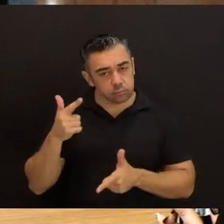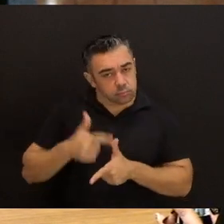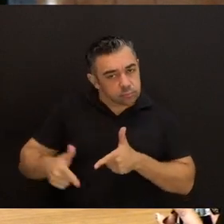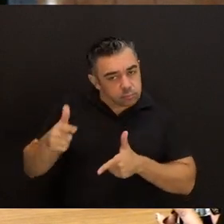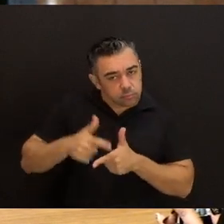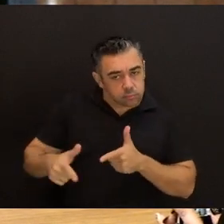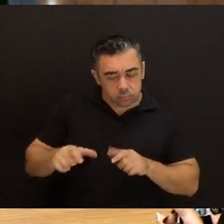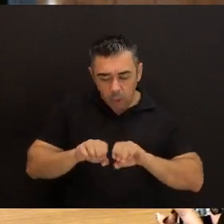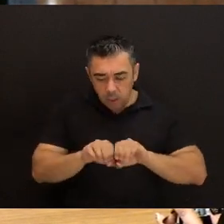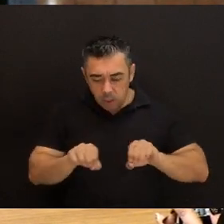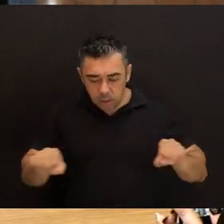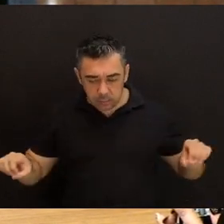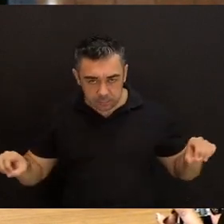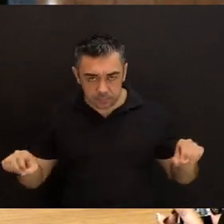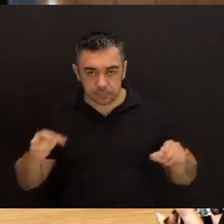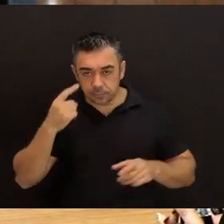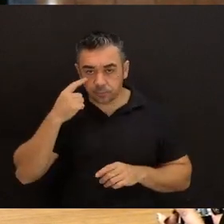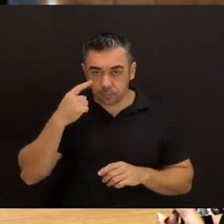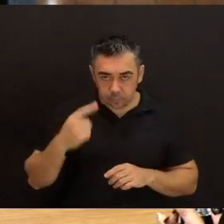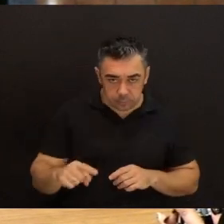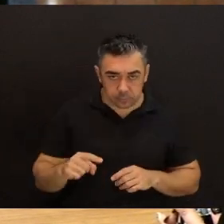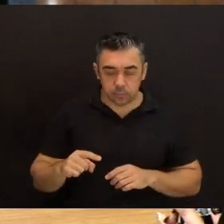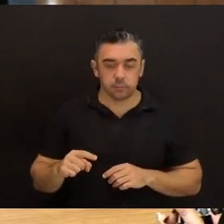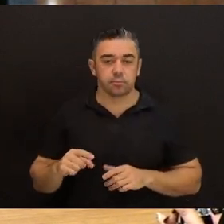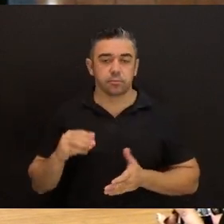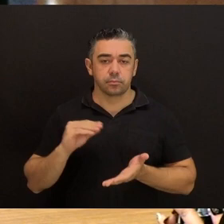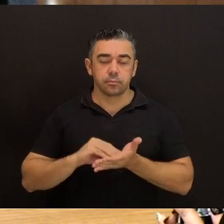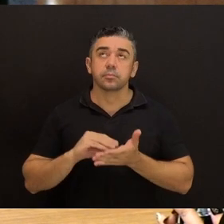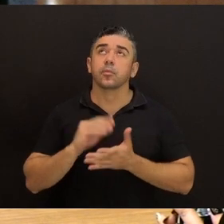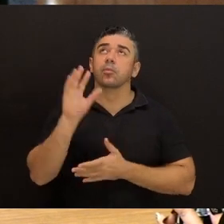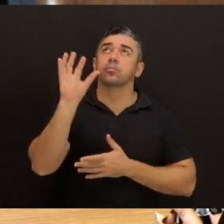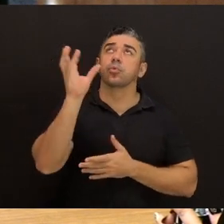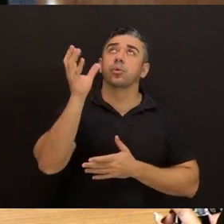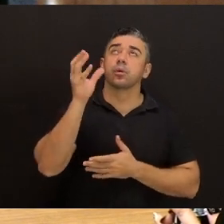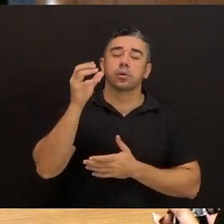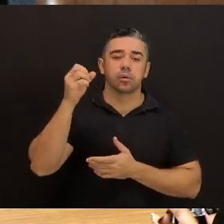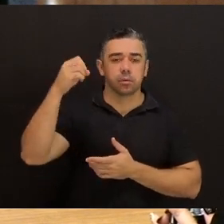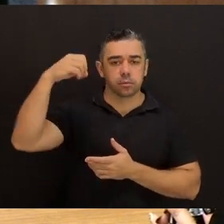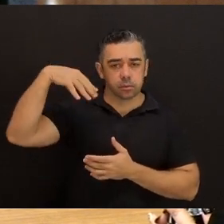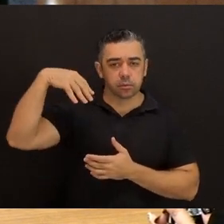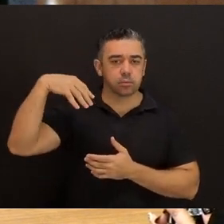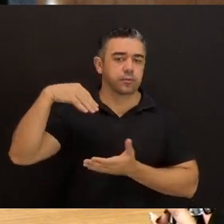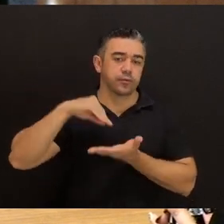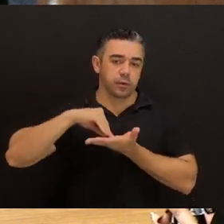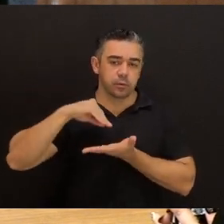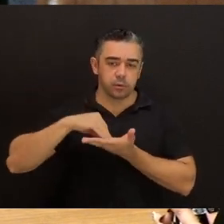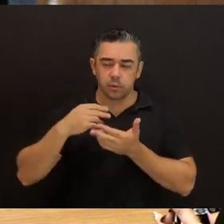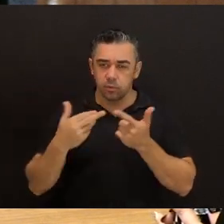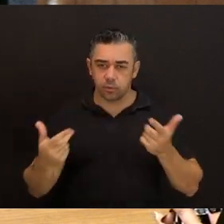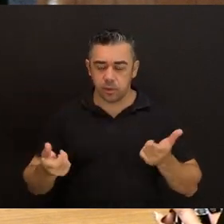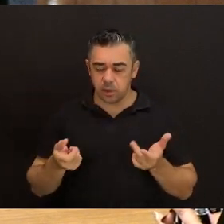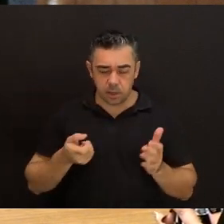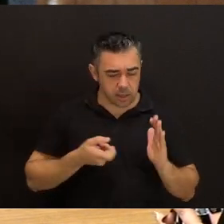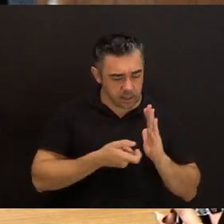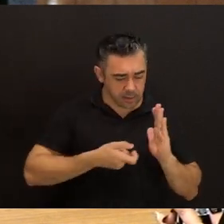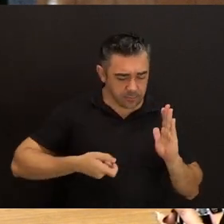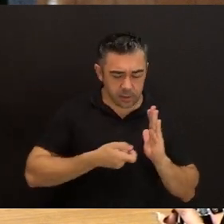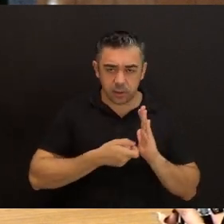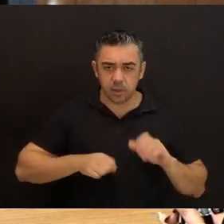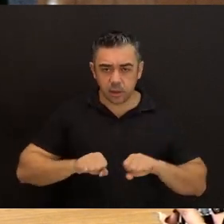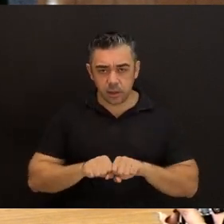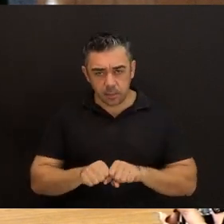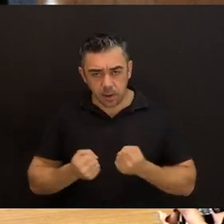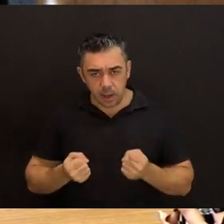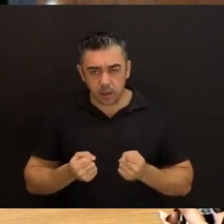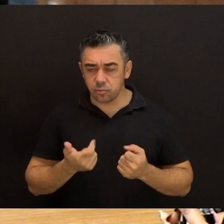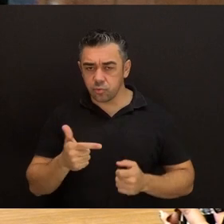encanamento e você vê algum bocal de lâmpada faltando alguma gaveta quebrada algum gaveteiro